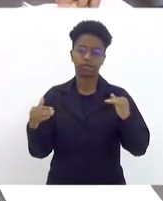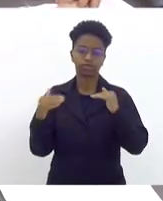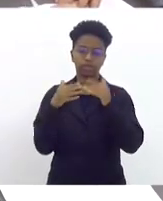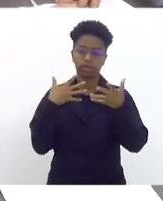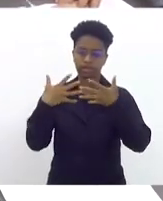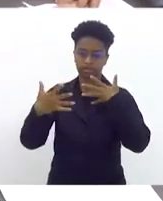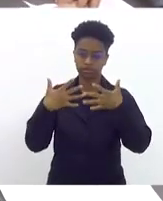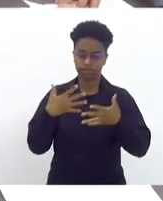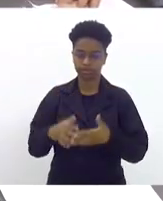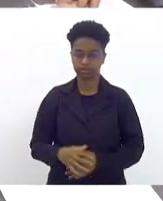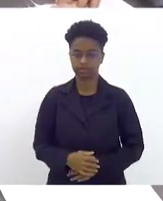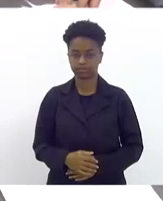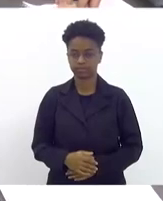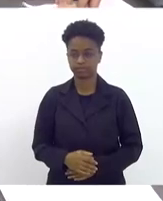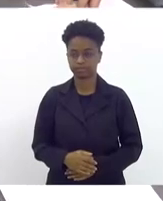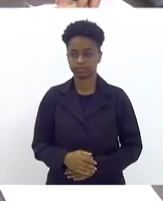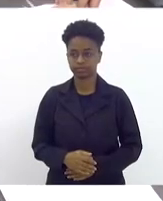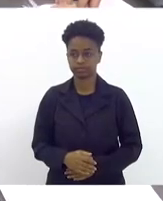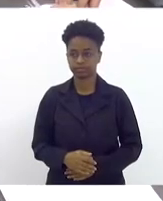Transparência